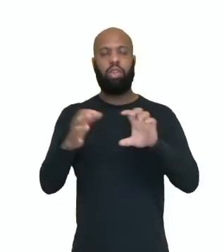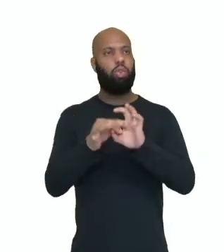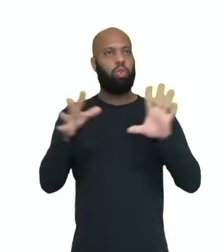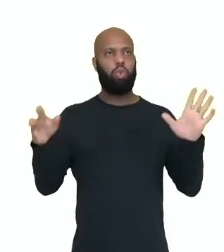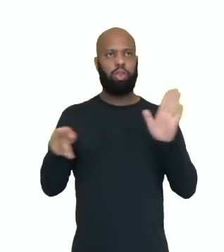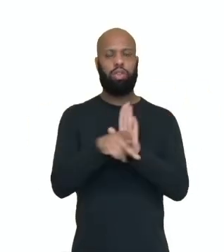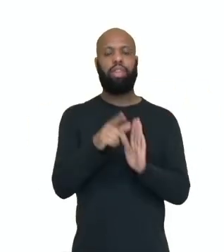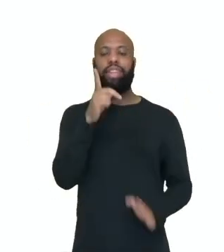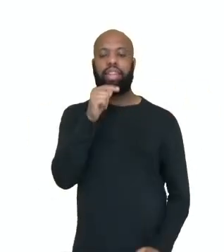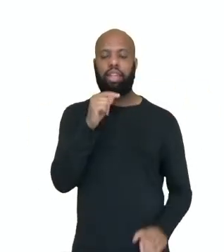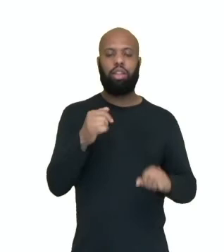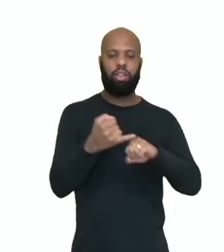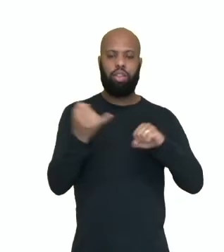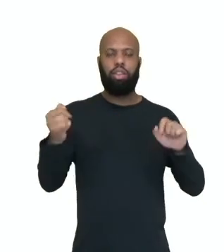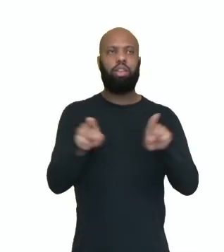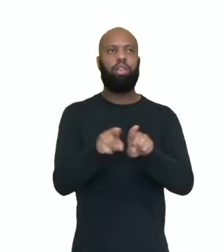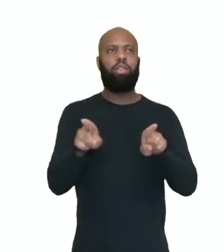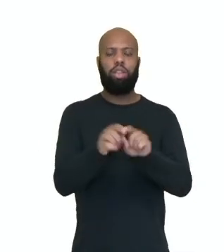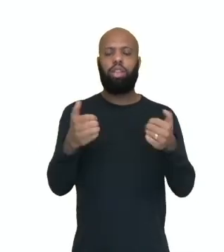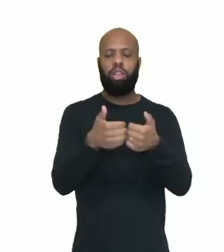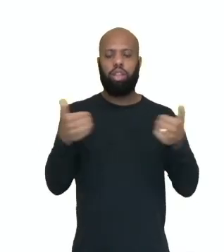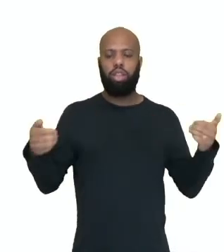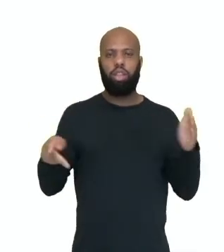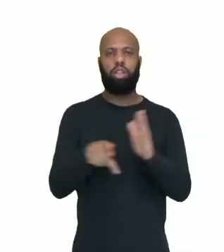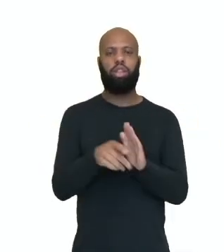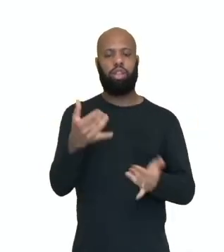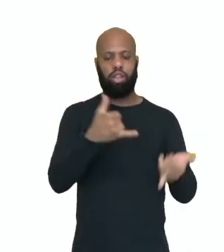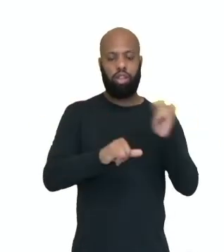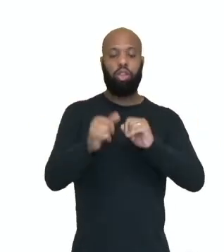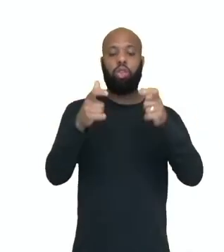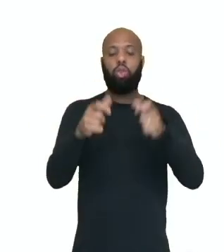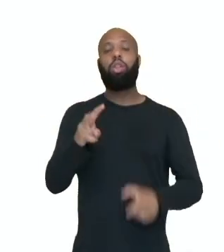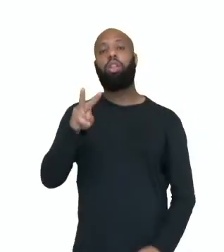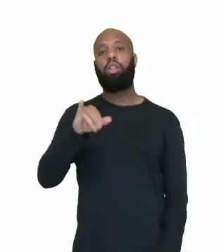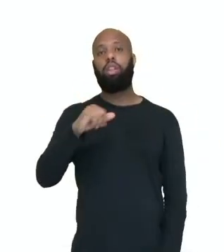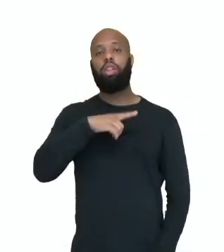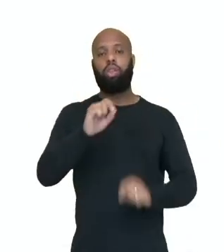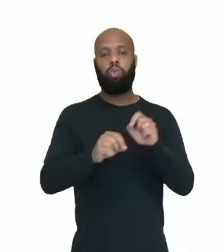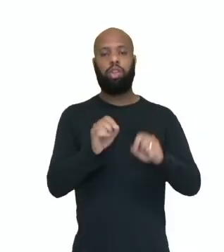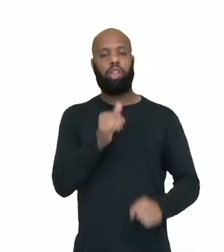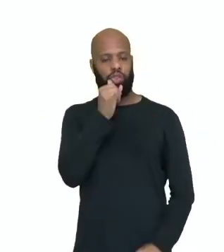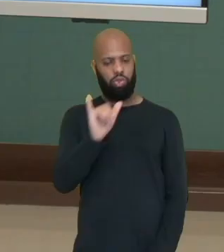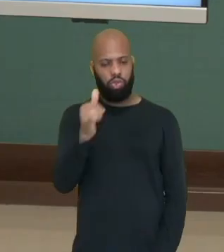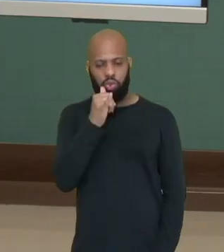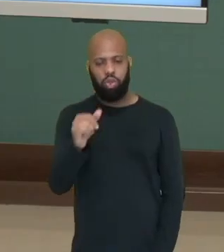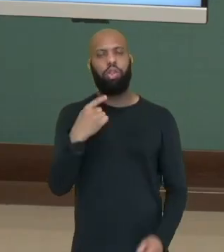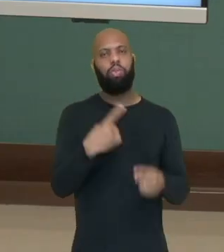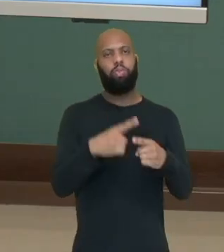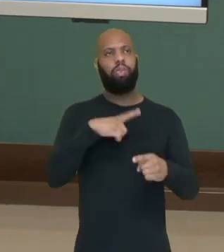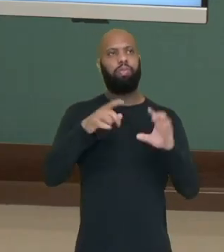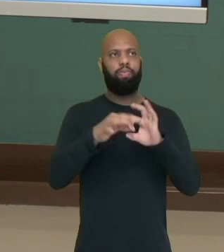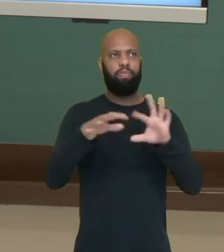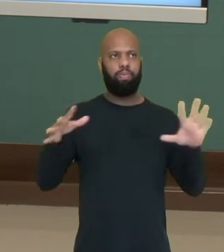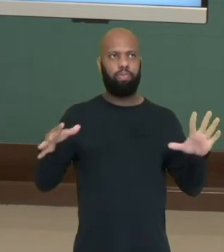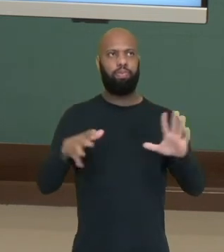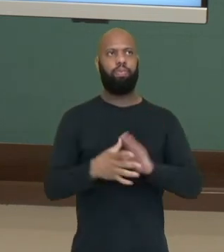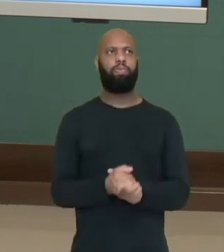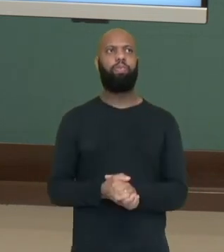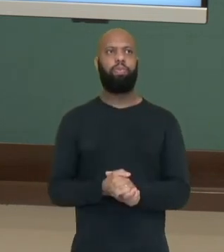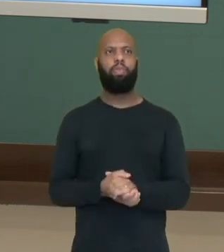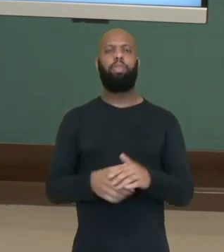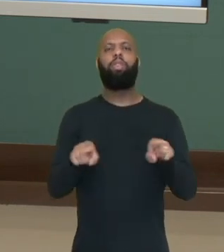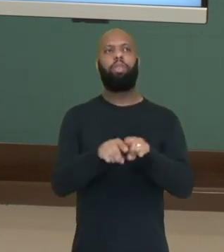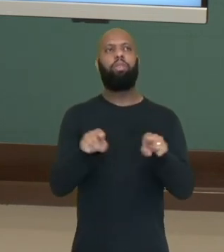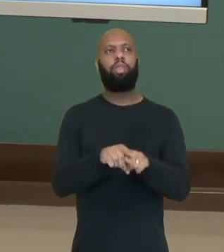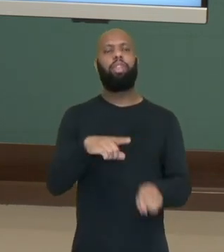água e também da dissociação do composto, para onde a gente vai ter a passagem da corrente elétrica, porque eles estão livres na solução.